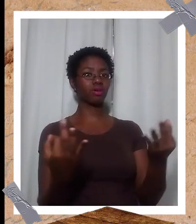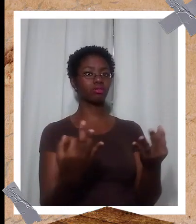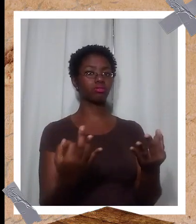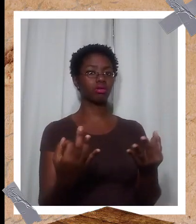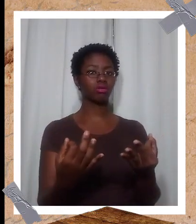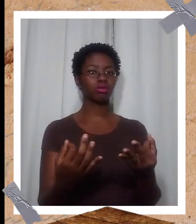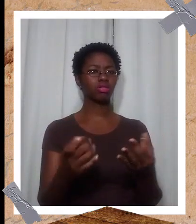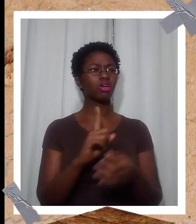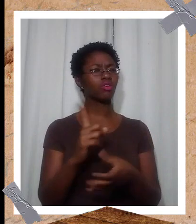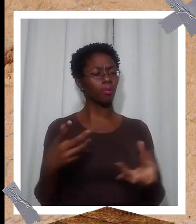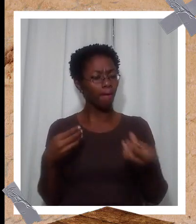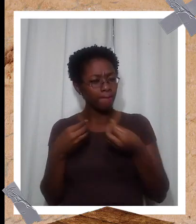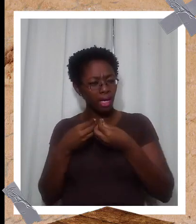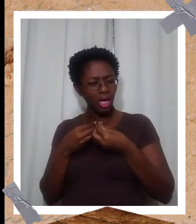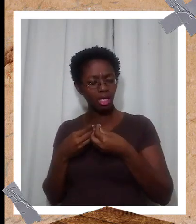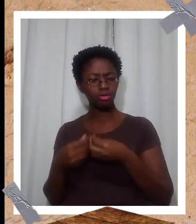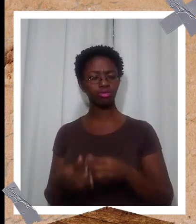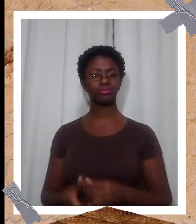dentro.